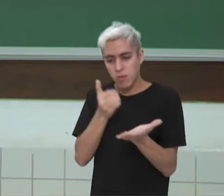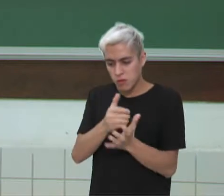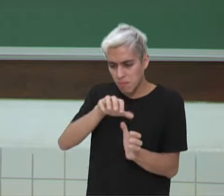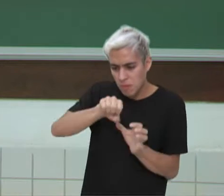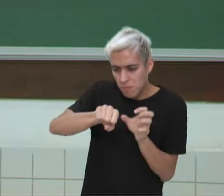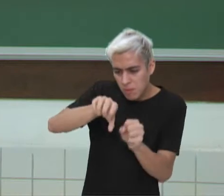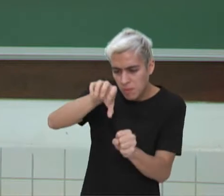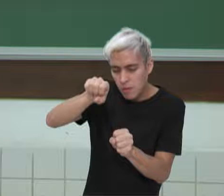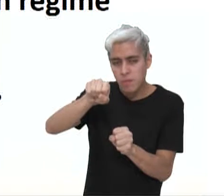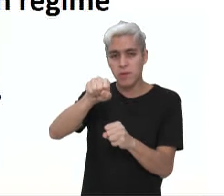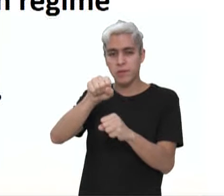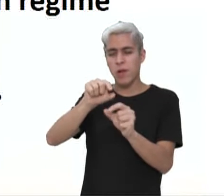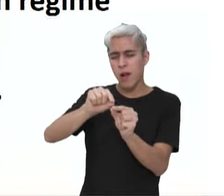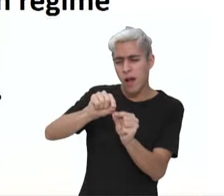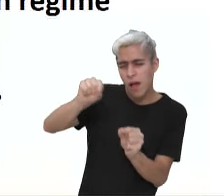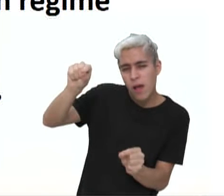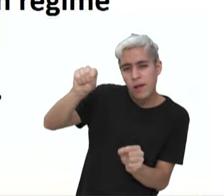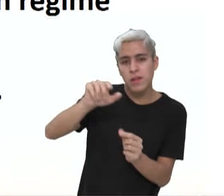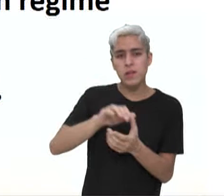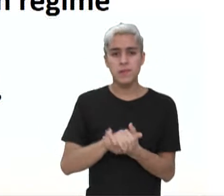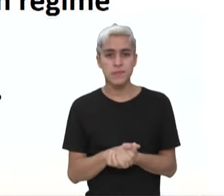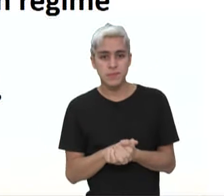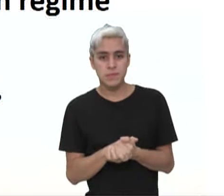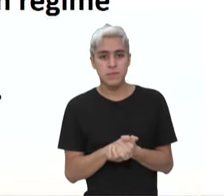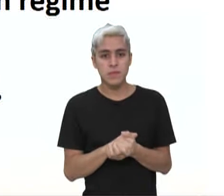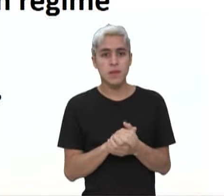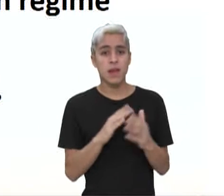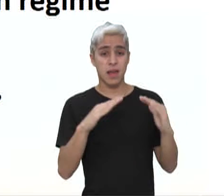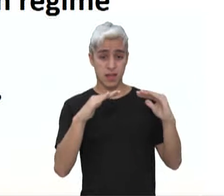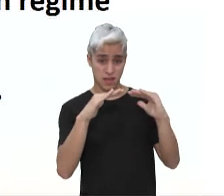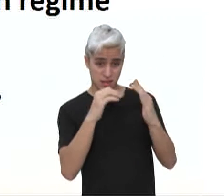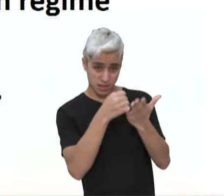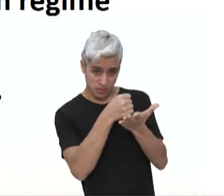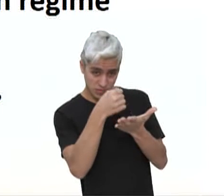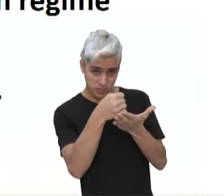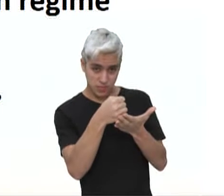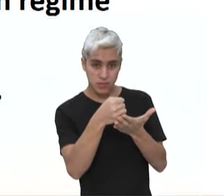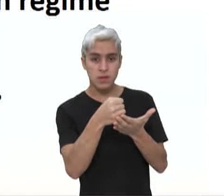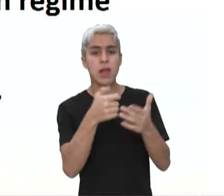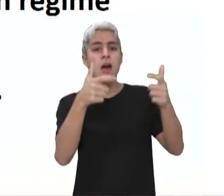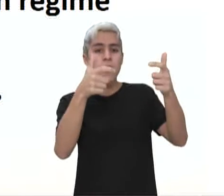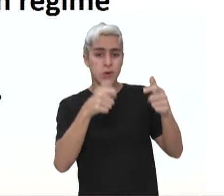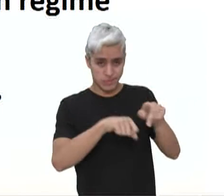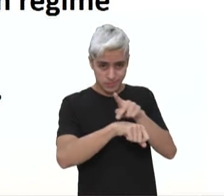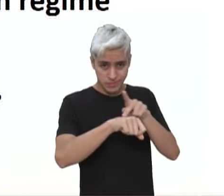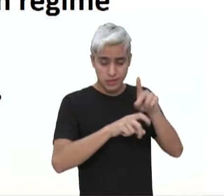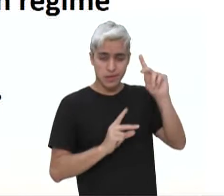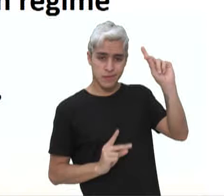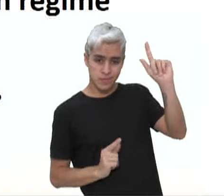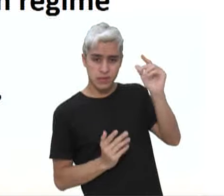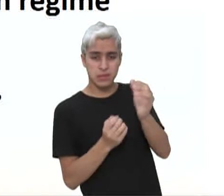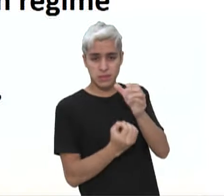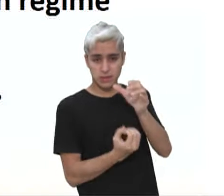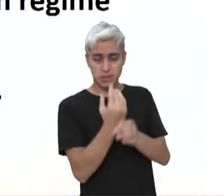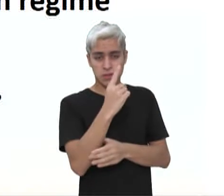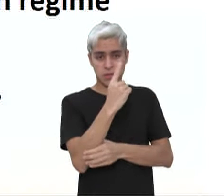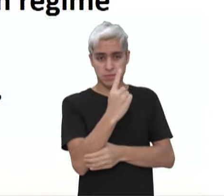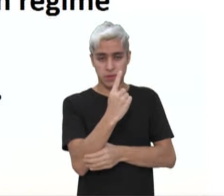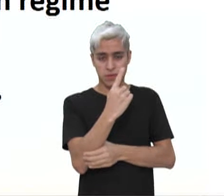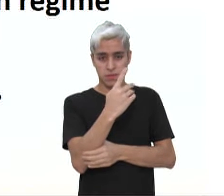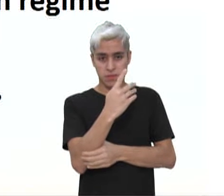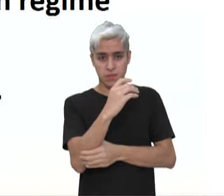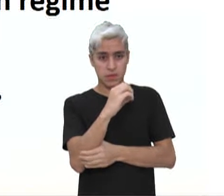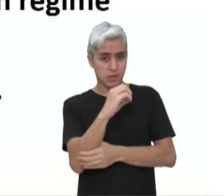colonização. A Casa de Contratação, que ficava na Espanha, criada em